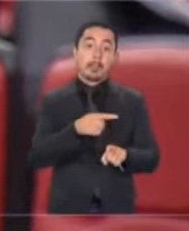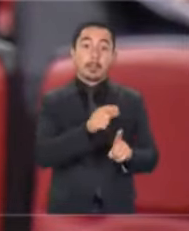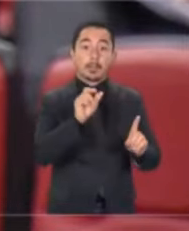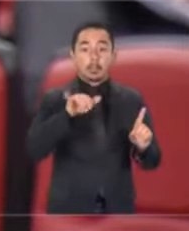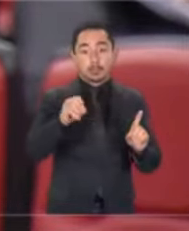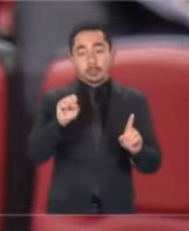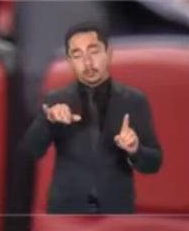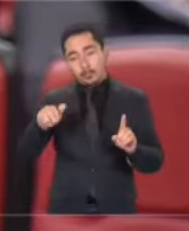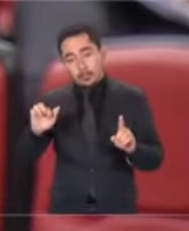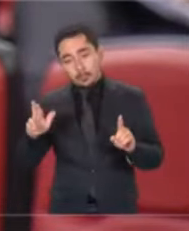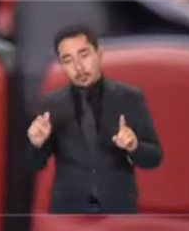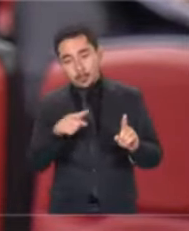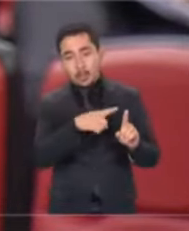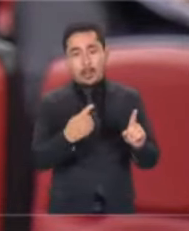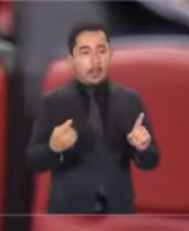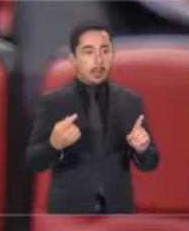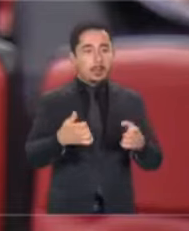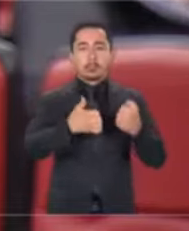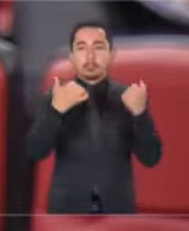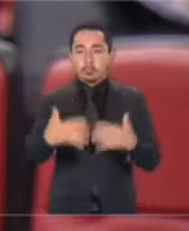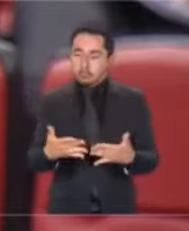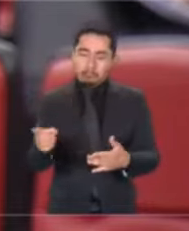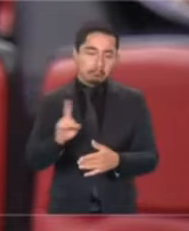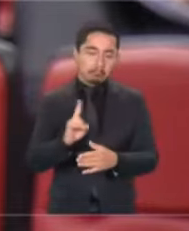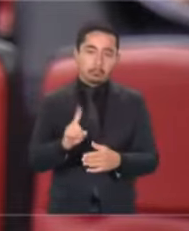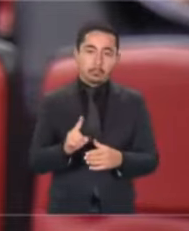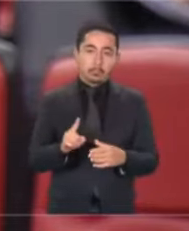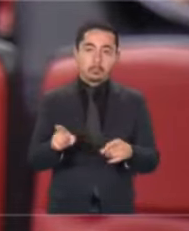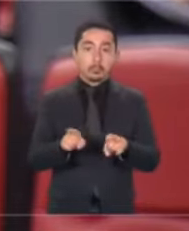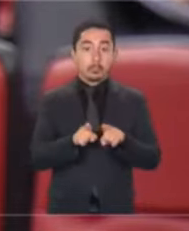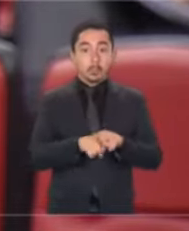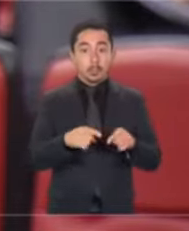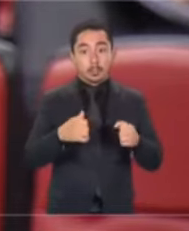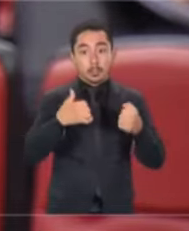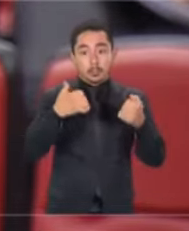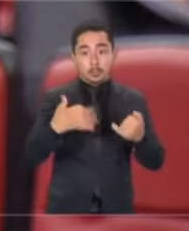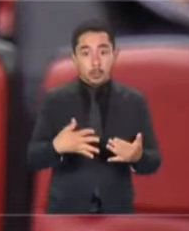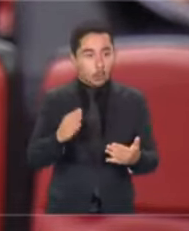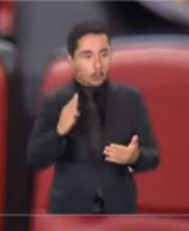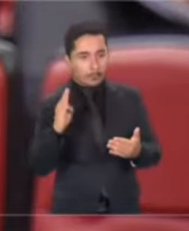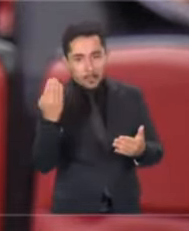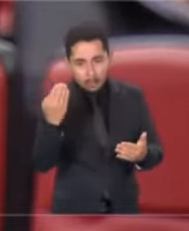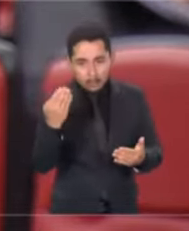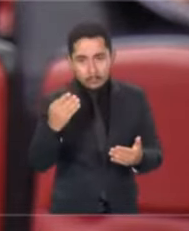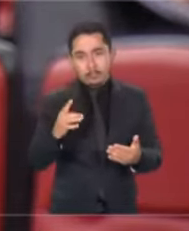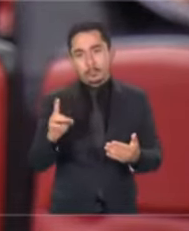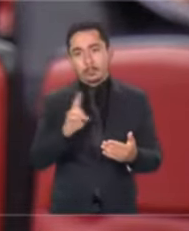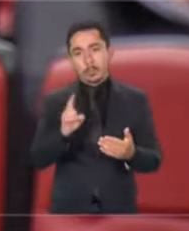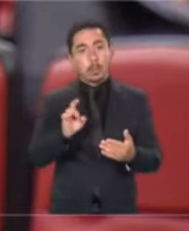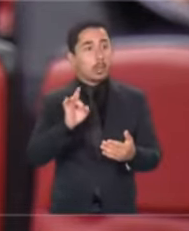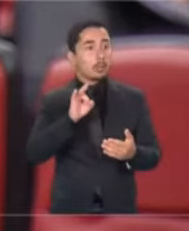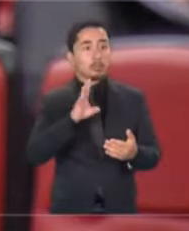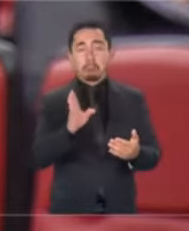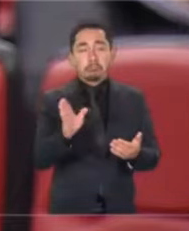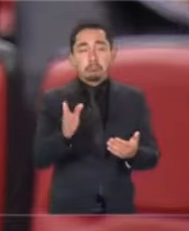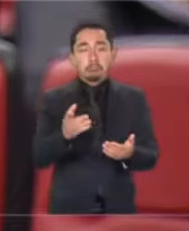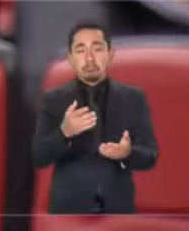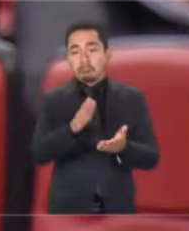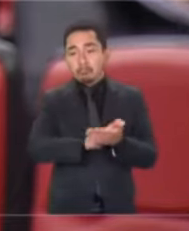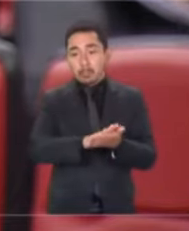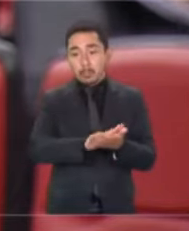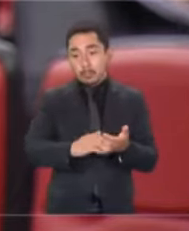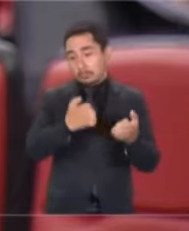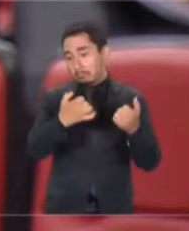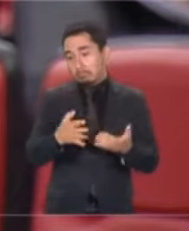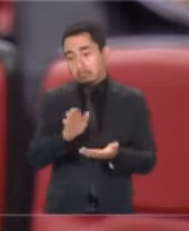prestou contas, e nesse ponto saliento, a senhora Josimara não prestou contas com dados falseados, ela tão somente não prestou contas. E